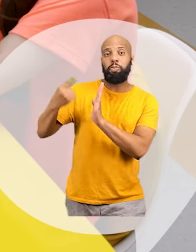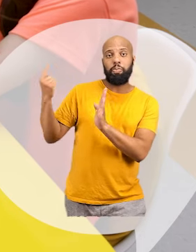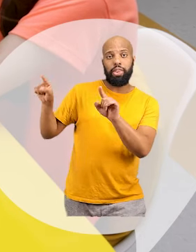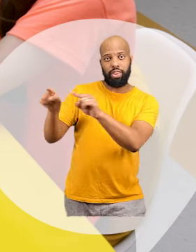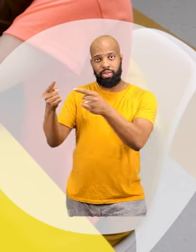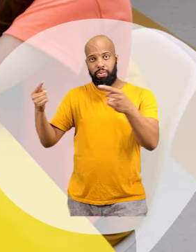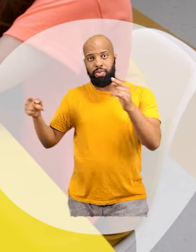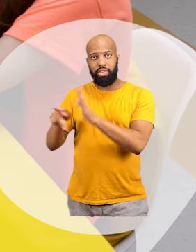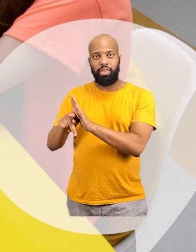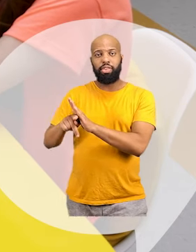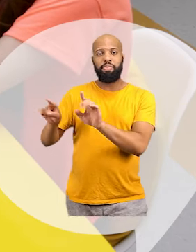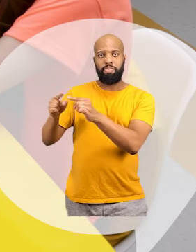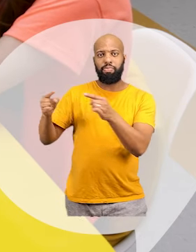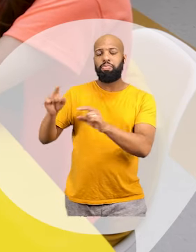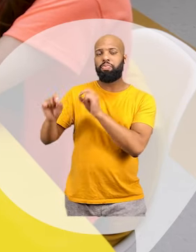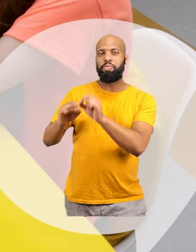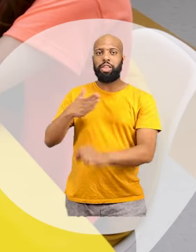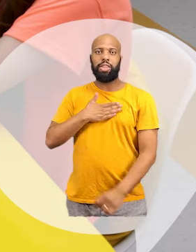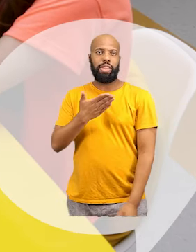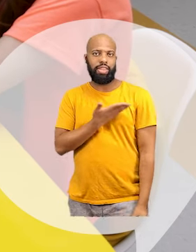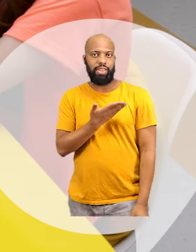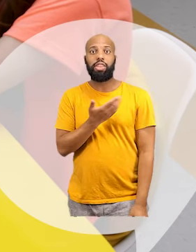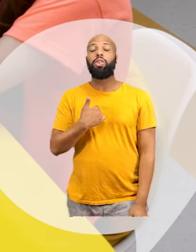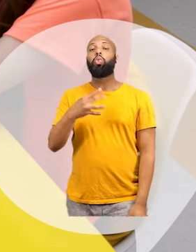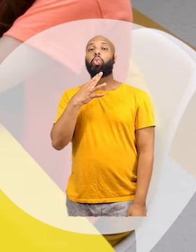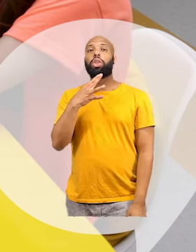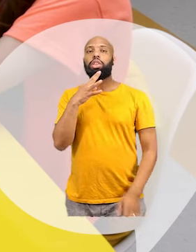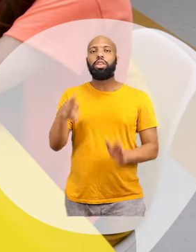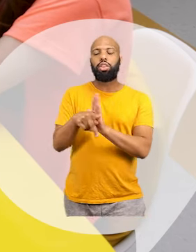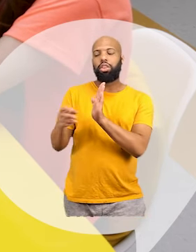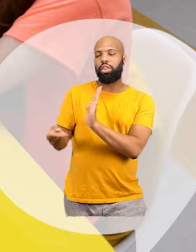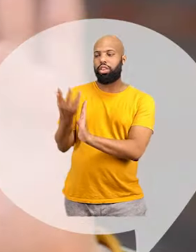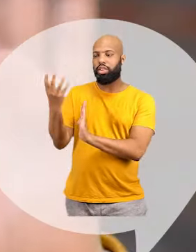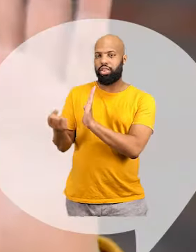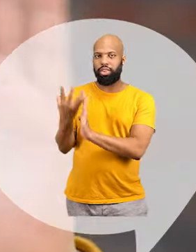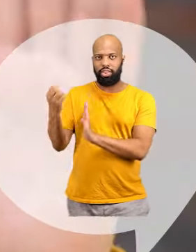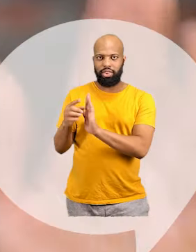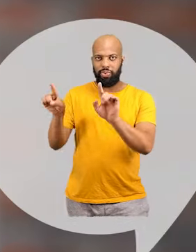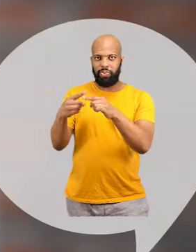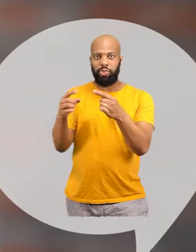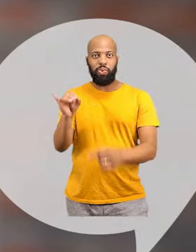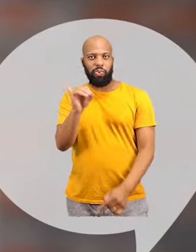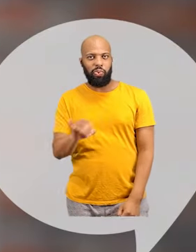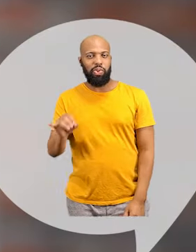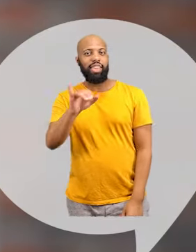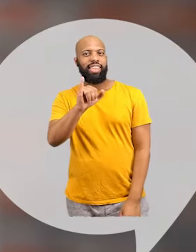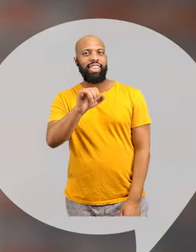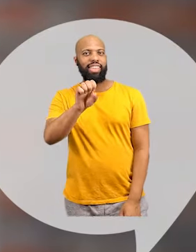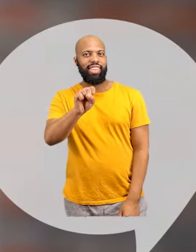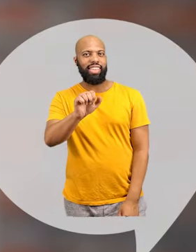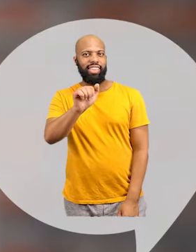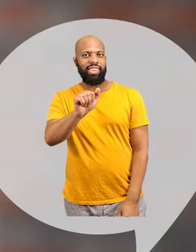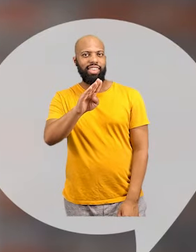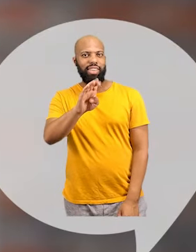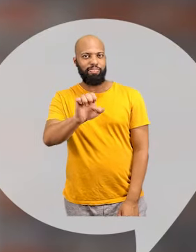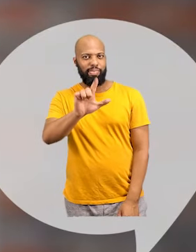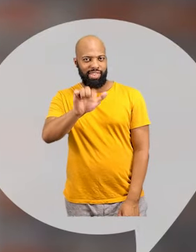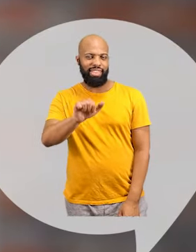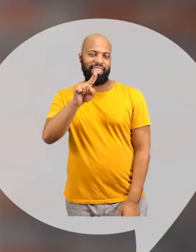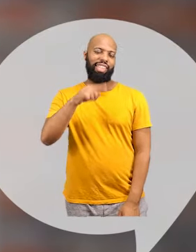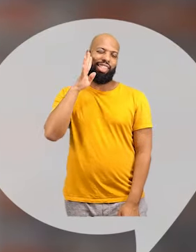primeira música diz que foi uma composição minha de uma amiga minha que eu conheci na produção musical O Isabela aparece aí é muito legal